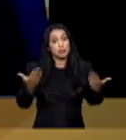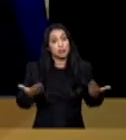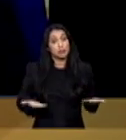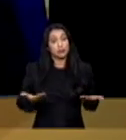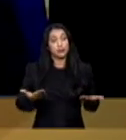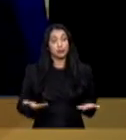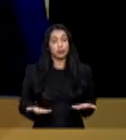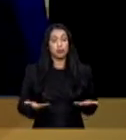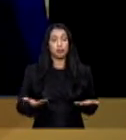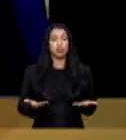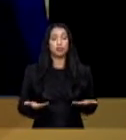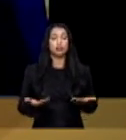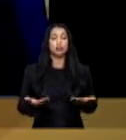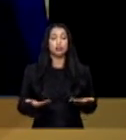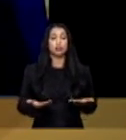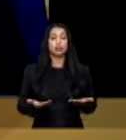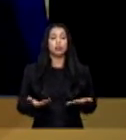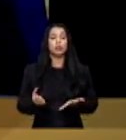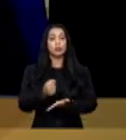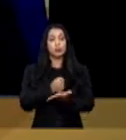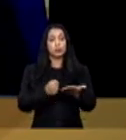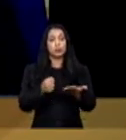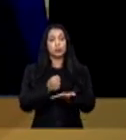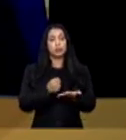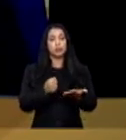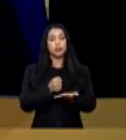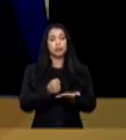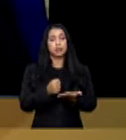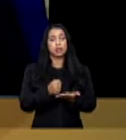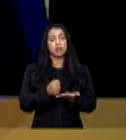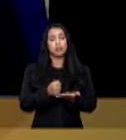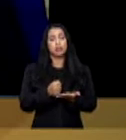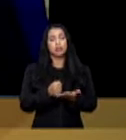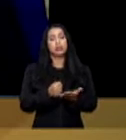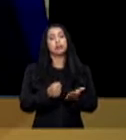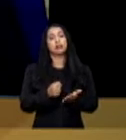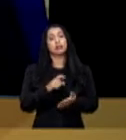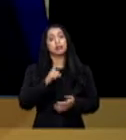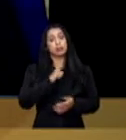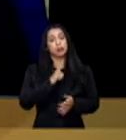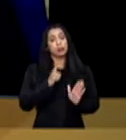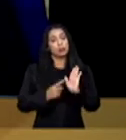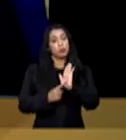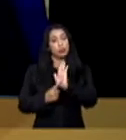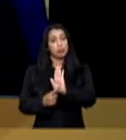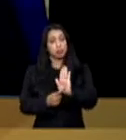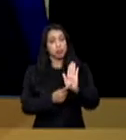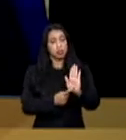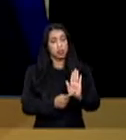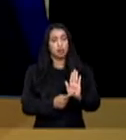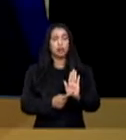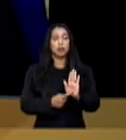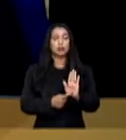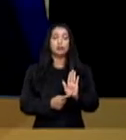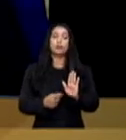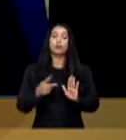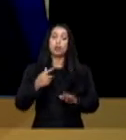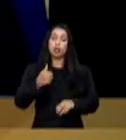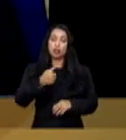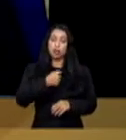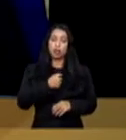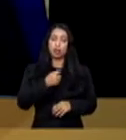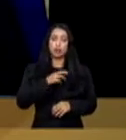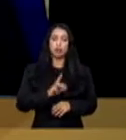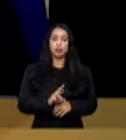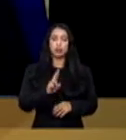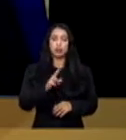maneira consentânea com o princípio da proporcionalidade. Em face do exposto, este Procurador-Geral da República